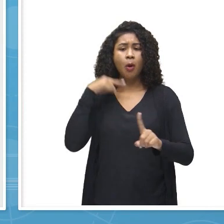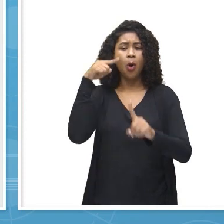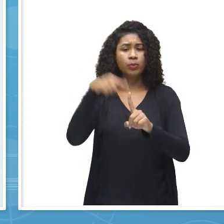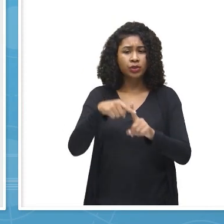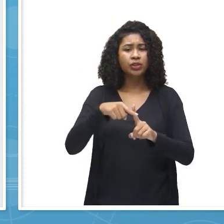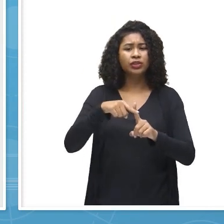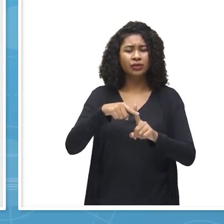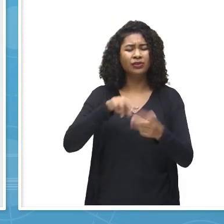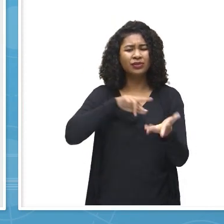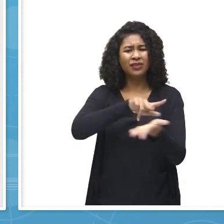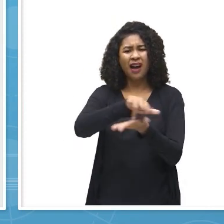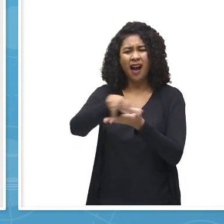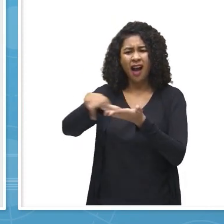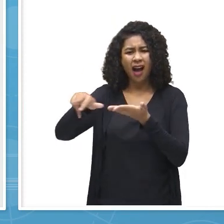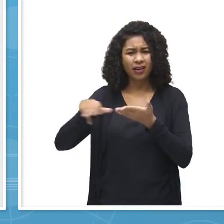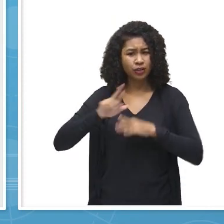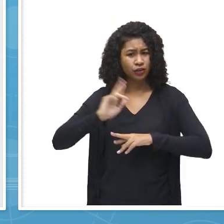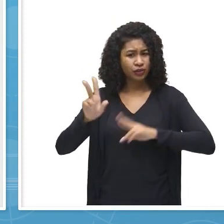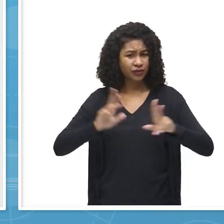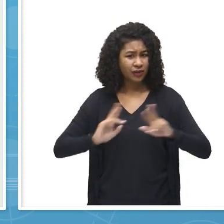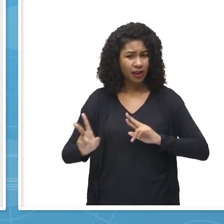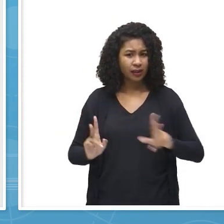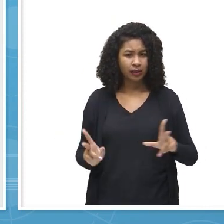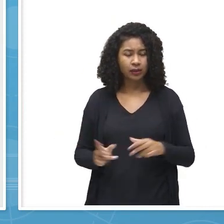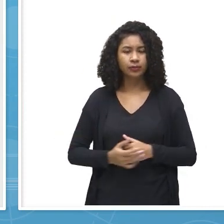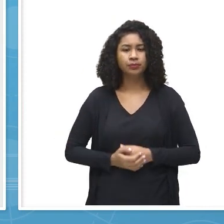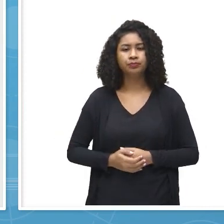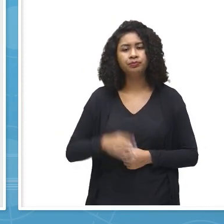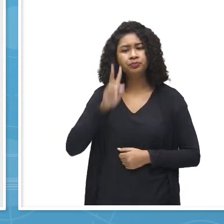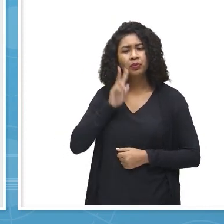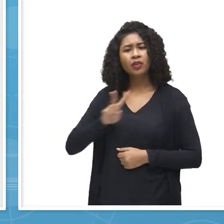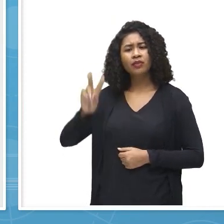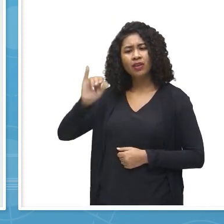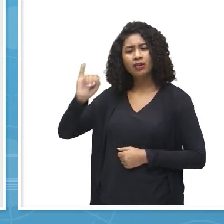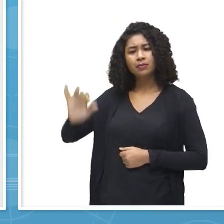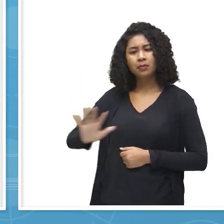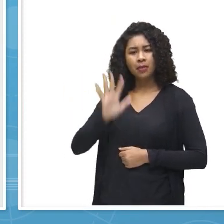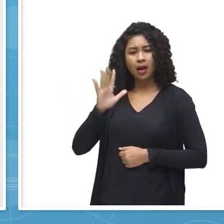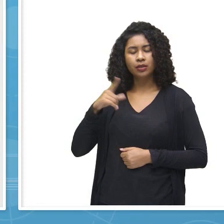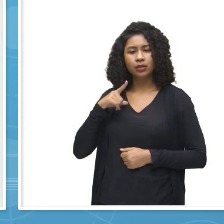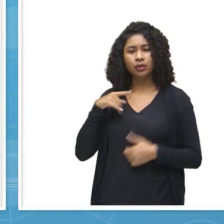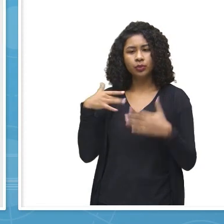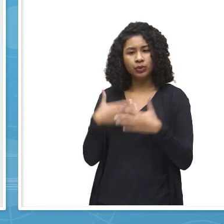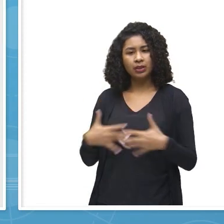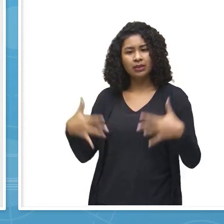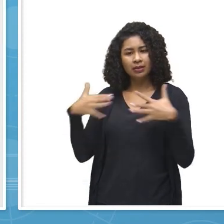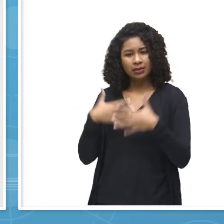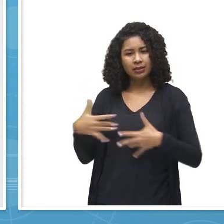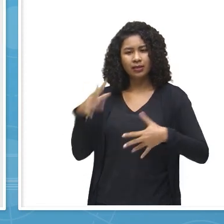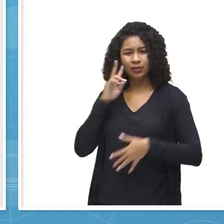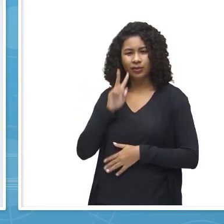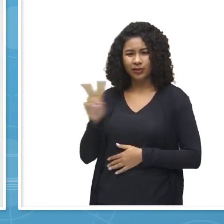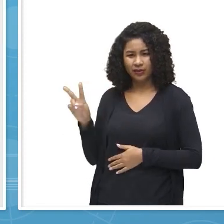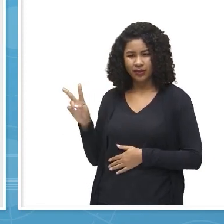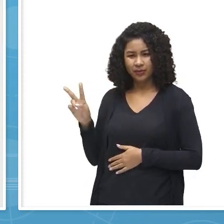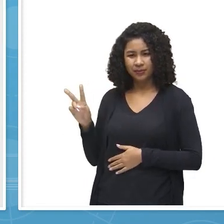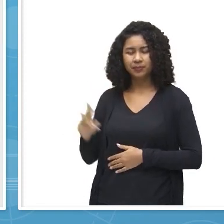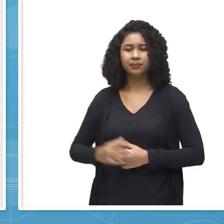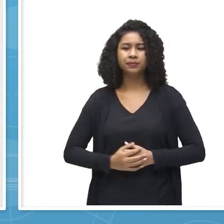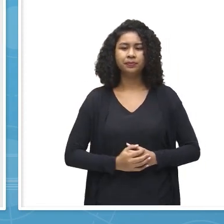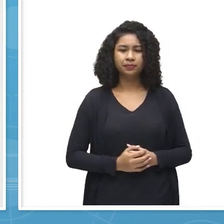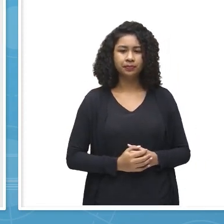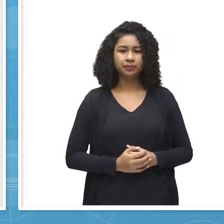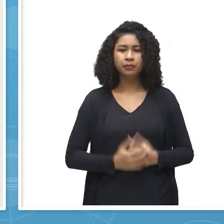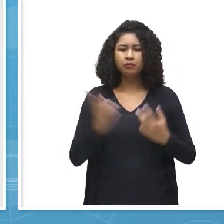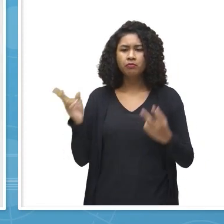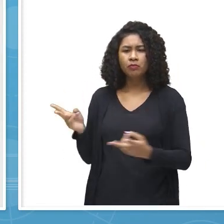elas. Então, a gente tem aqui uma imagem que mostra um pouquinho aí do tecido conjuntivo. Na verdade, é um esquema, né? Então, a gente vê